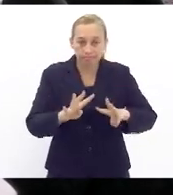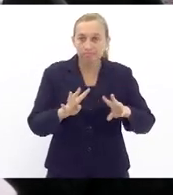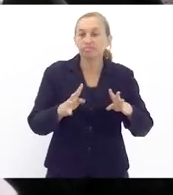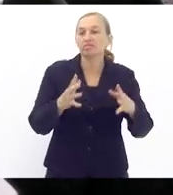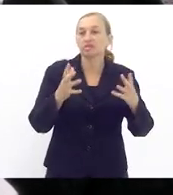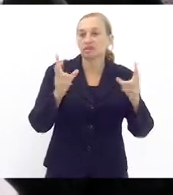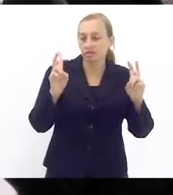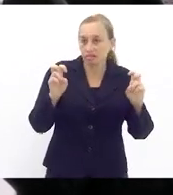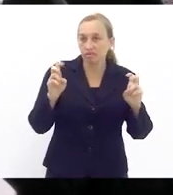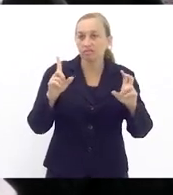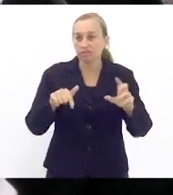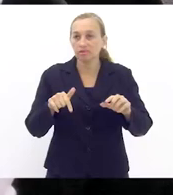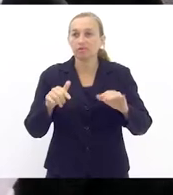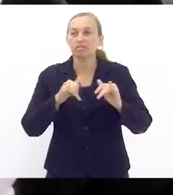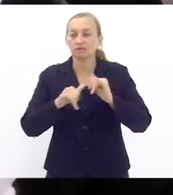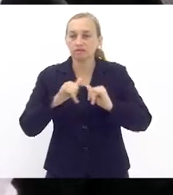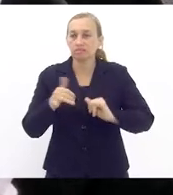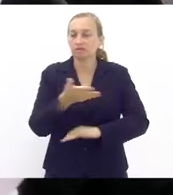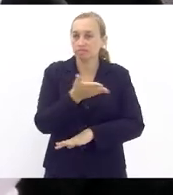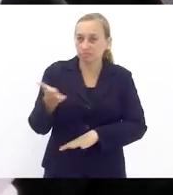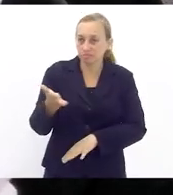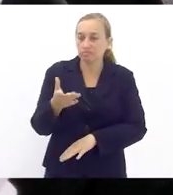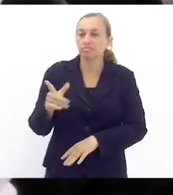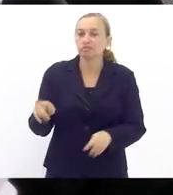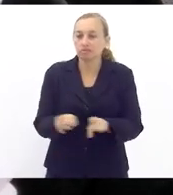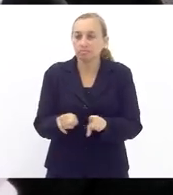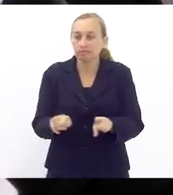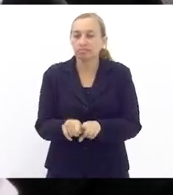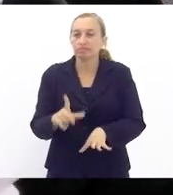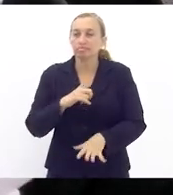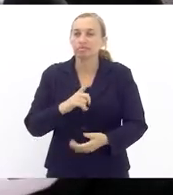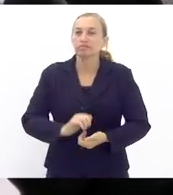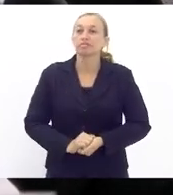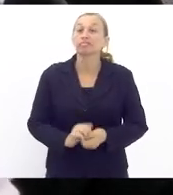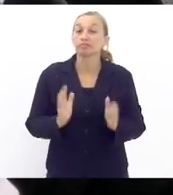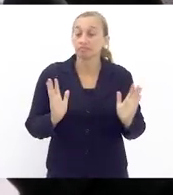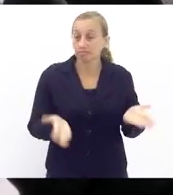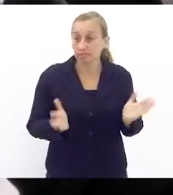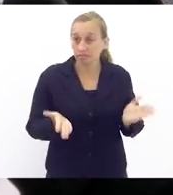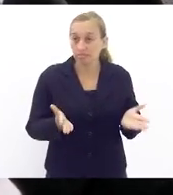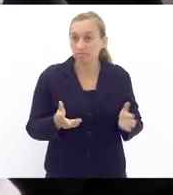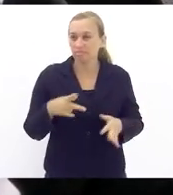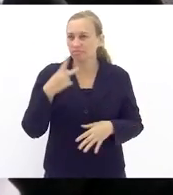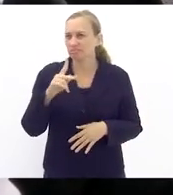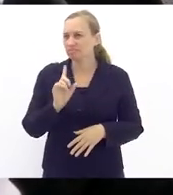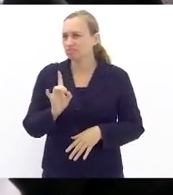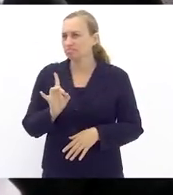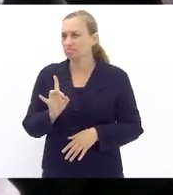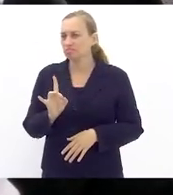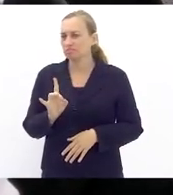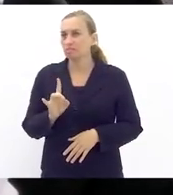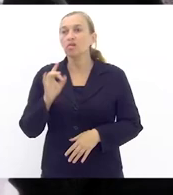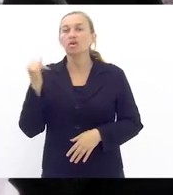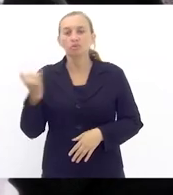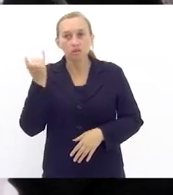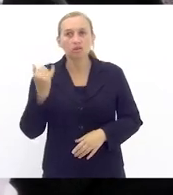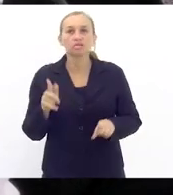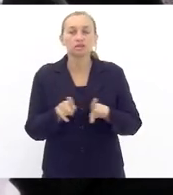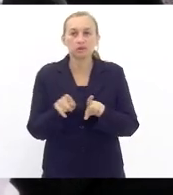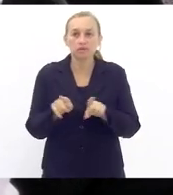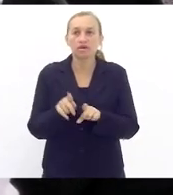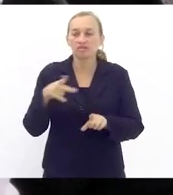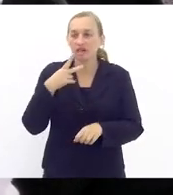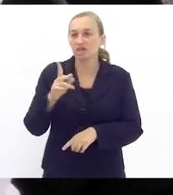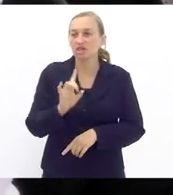eu acho que é uma informação importante para vocês terem é também com isso agora a gente tá falando não tá eu acho que é importante também colocar aqui